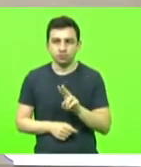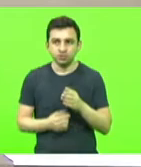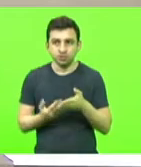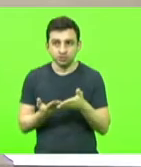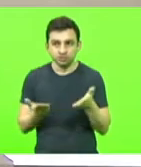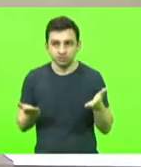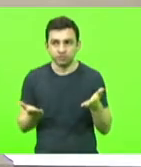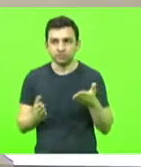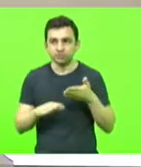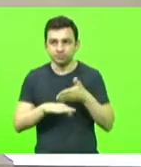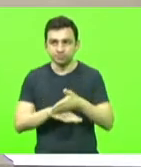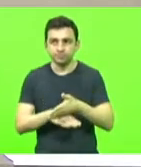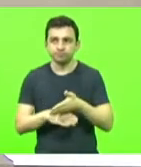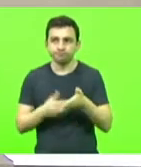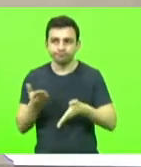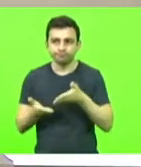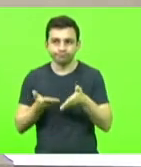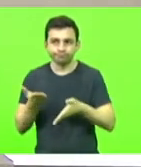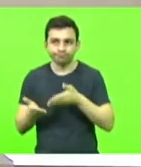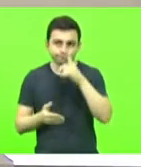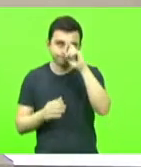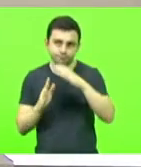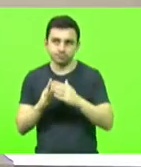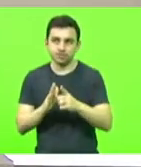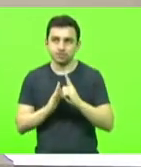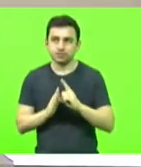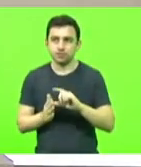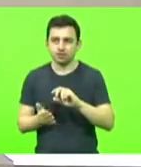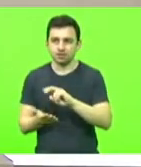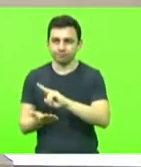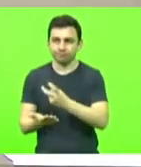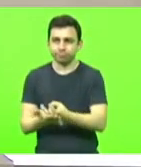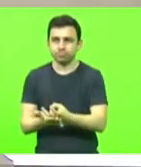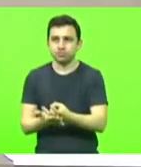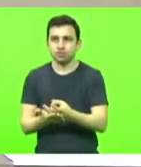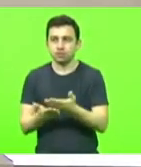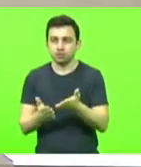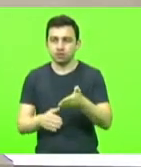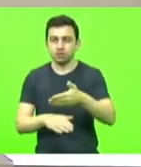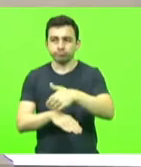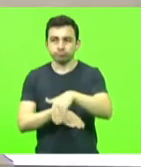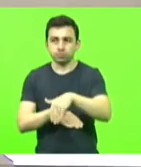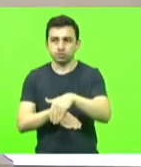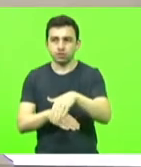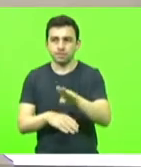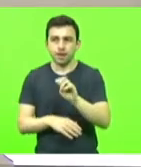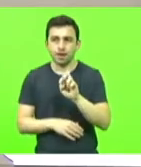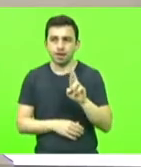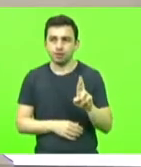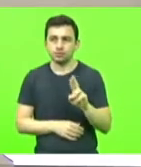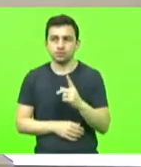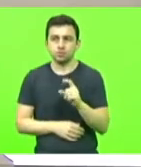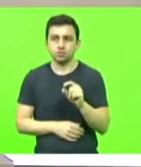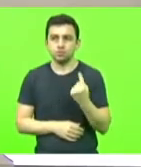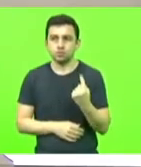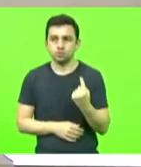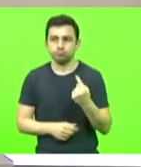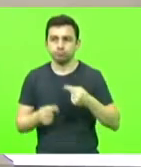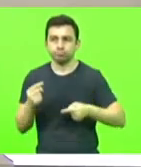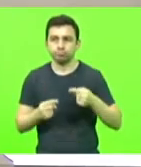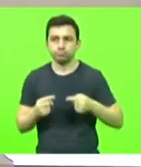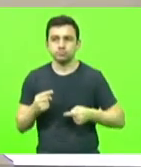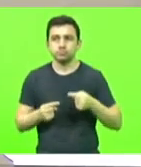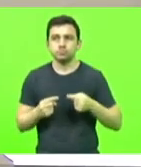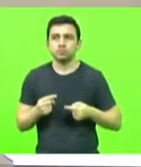atendimento pré-hospitalar a um homem caído na beira da rodovia BR-101. Em discussão,